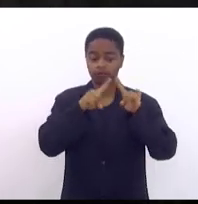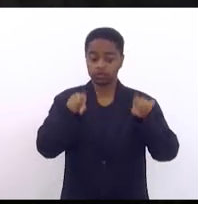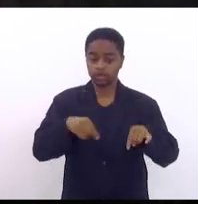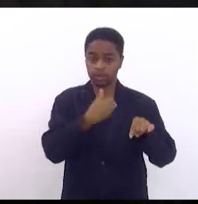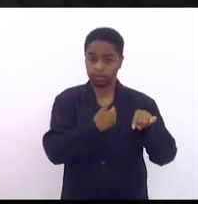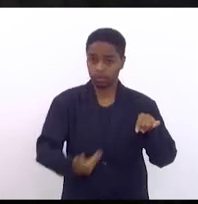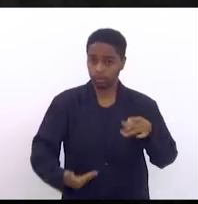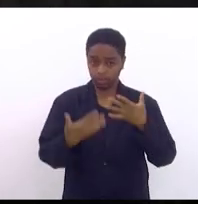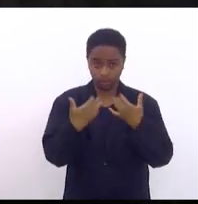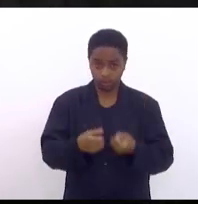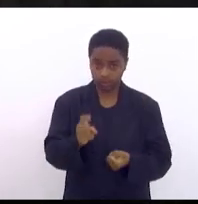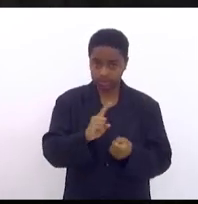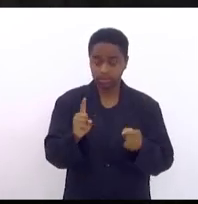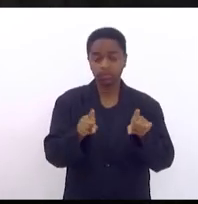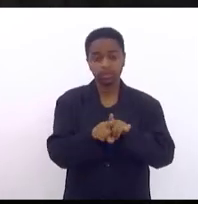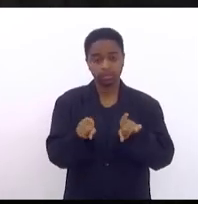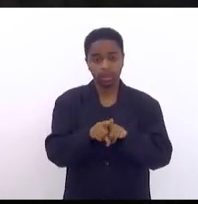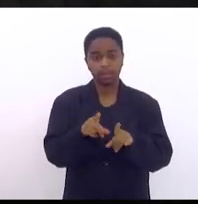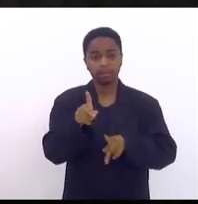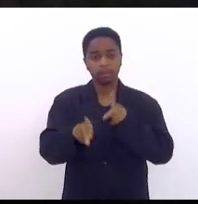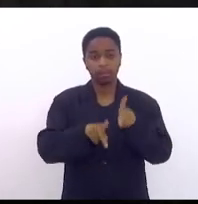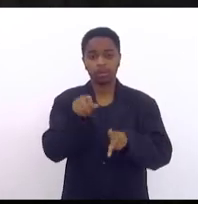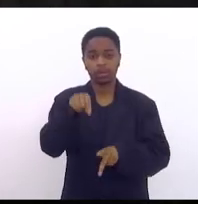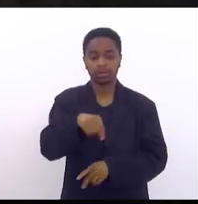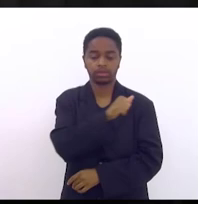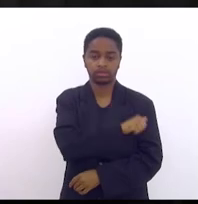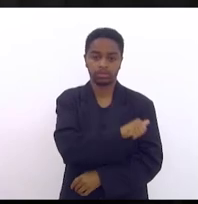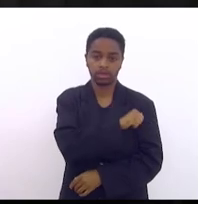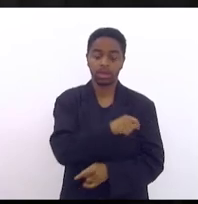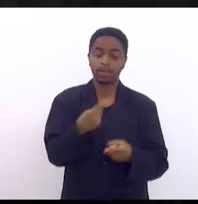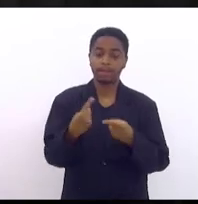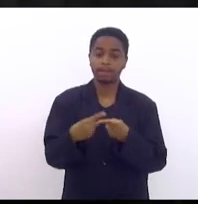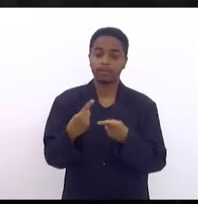receberam, foi a população fluminense. Porque